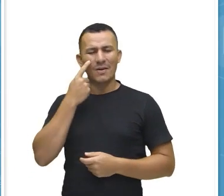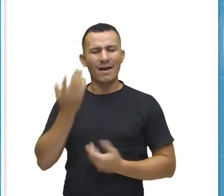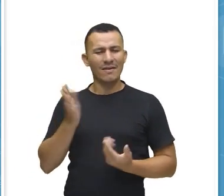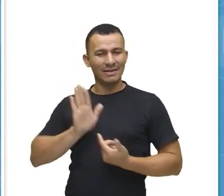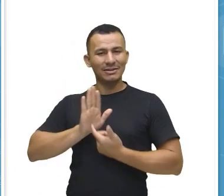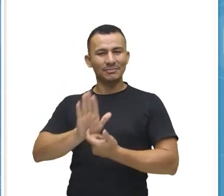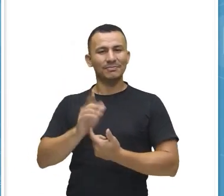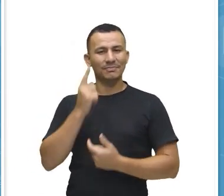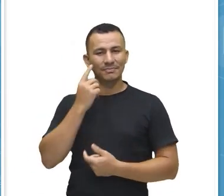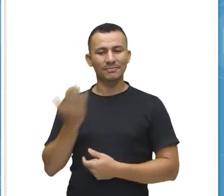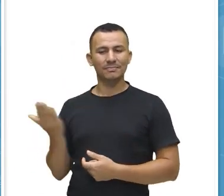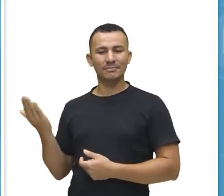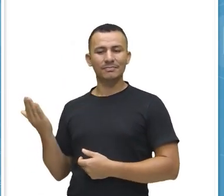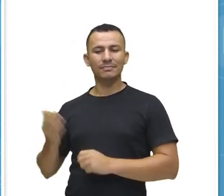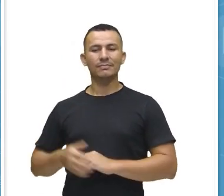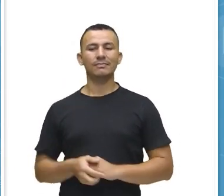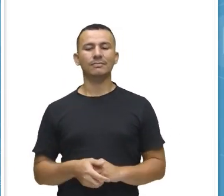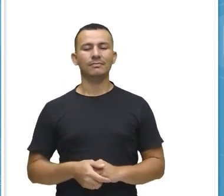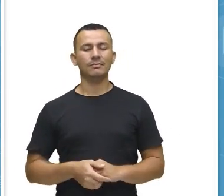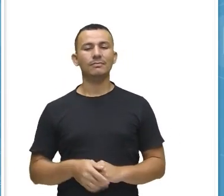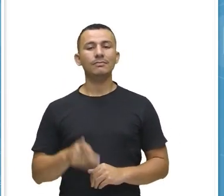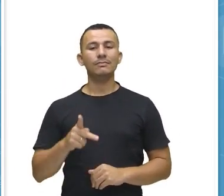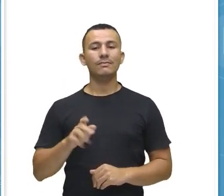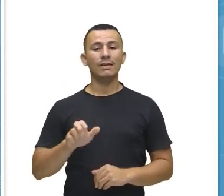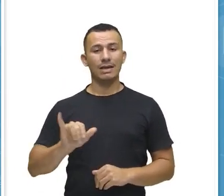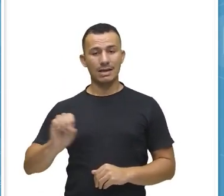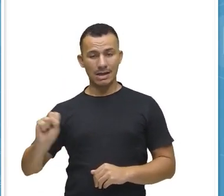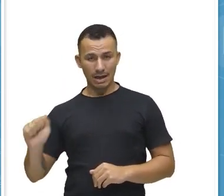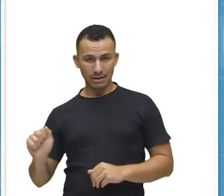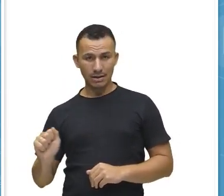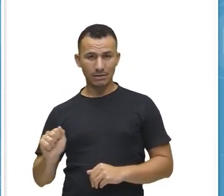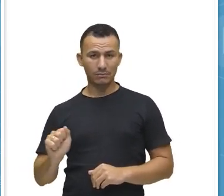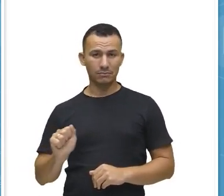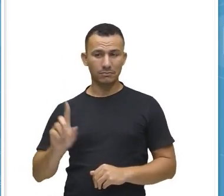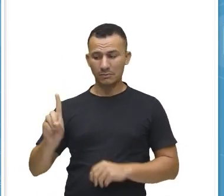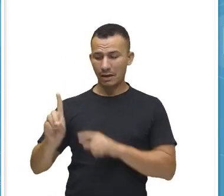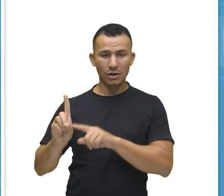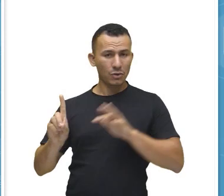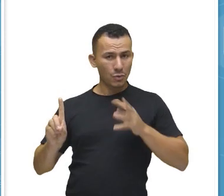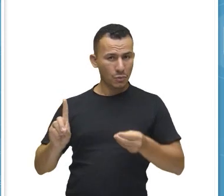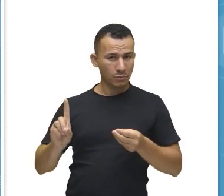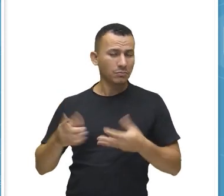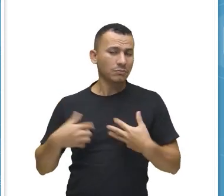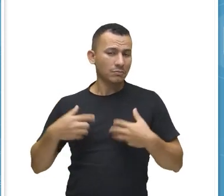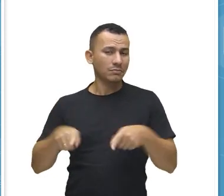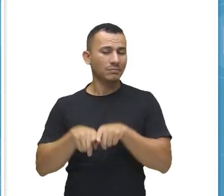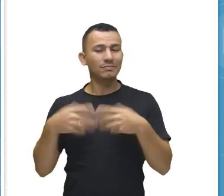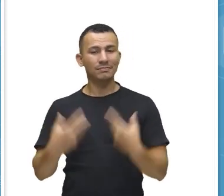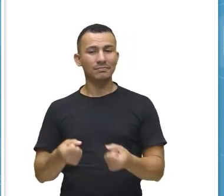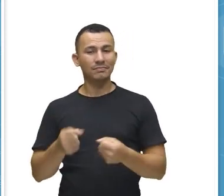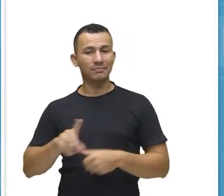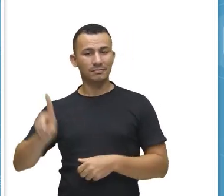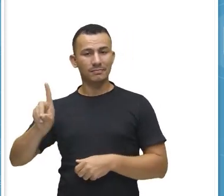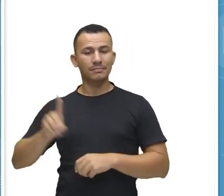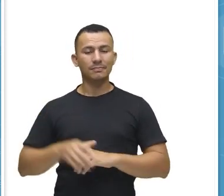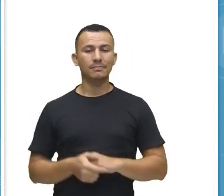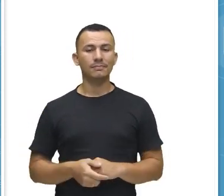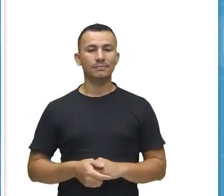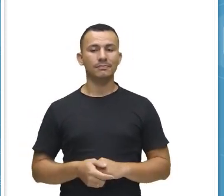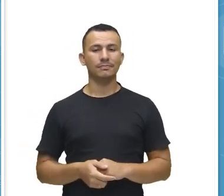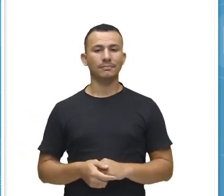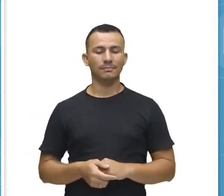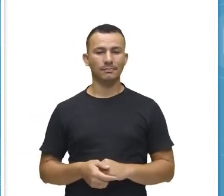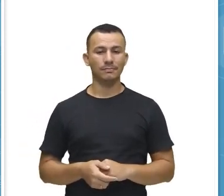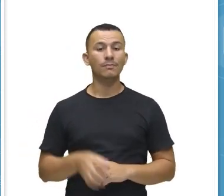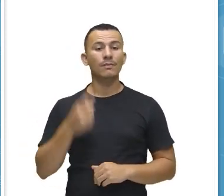letra D também, vamos lá. Como a Késia disse na outra questão, se todo mundo está dizendo, eu vou com a letra D também. Então, olha aí, vamos ver se é a letra D também.